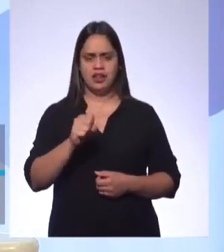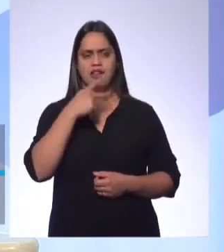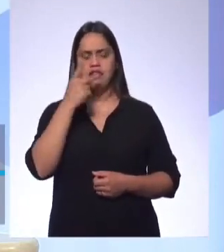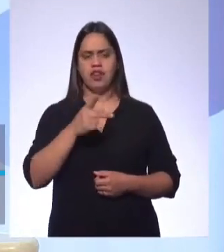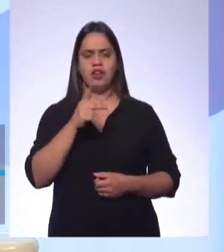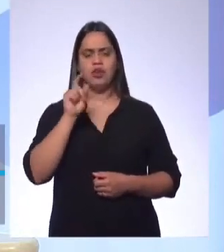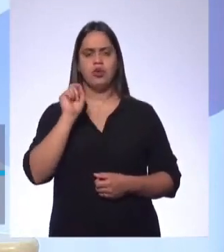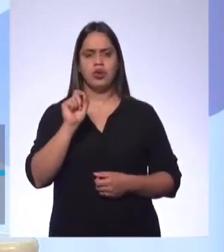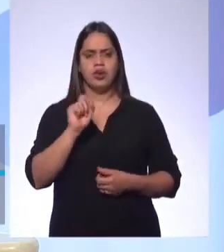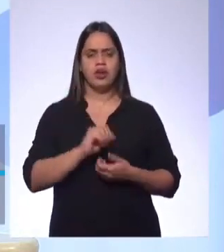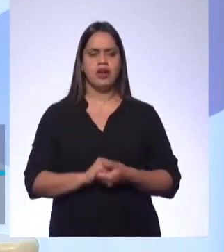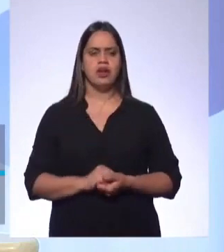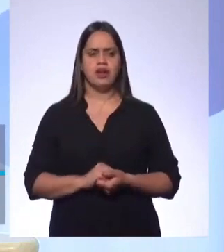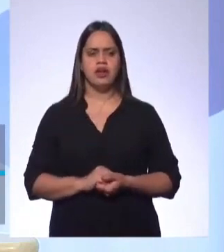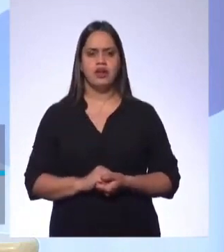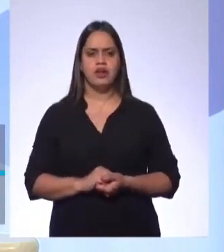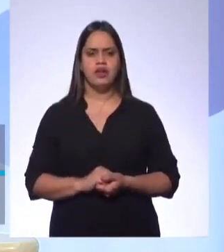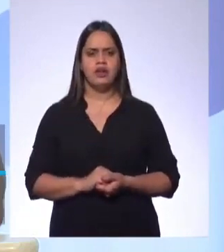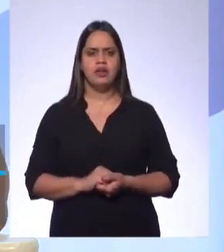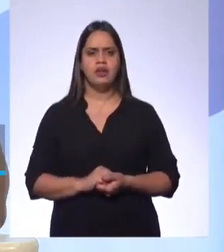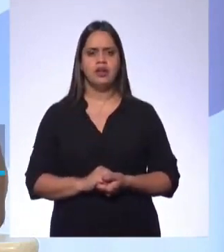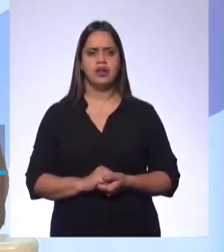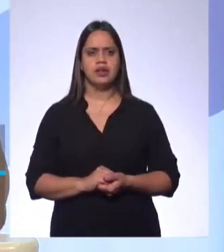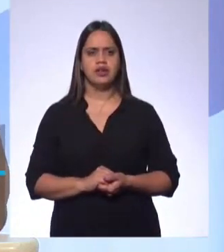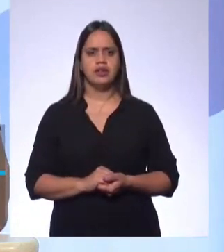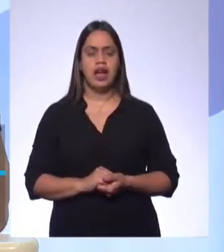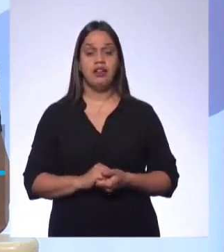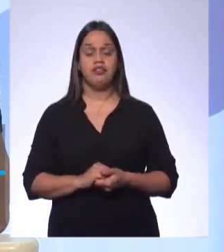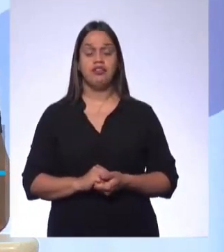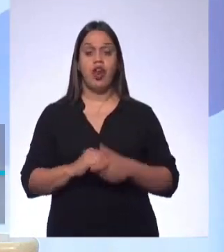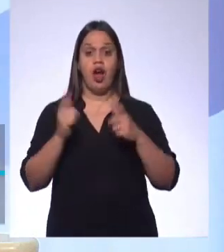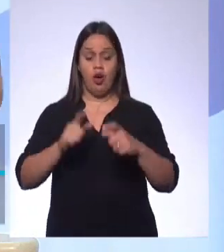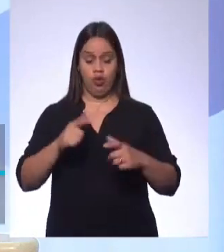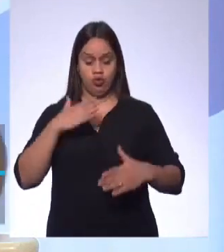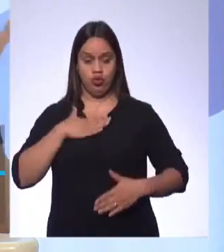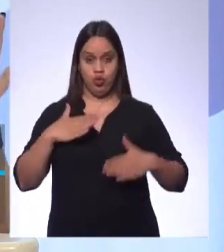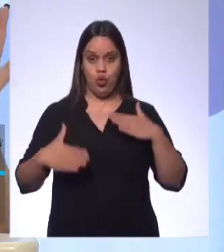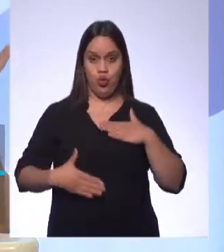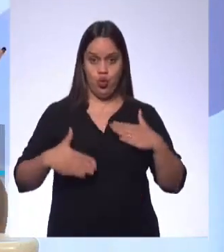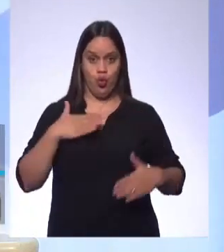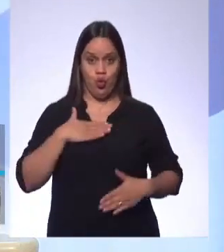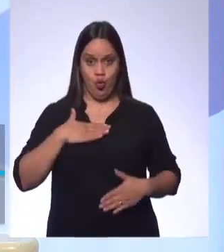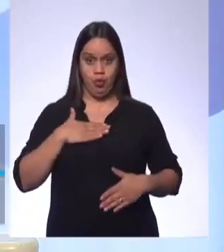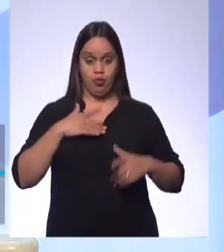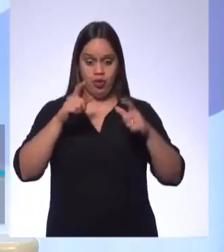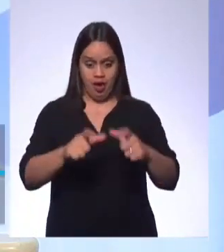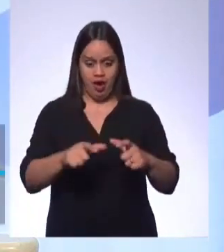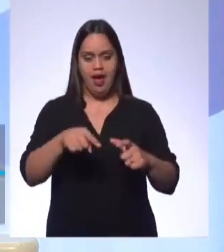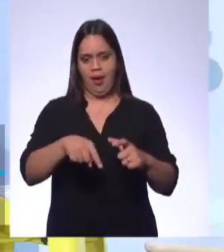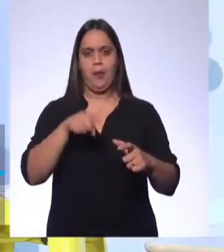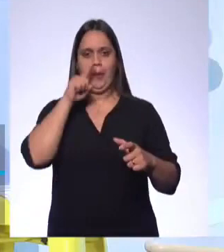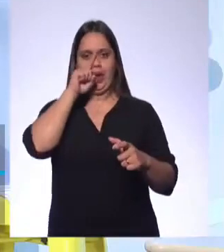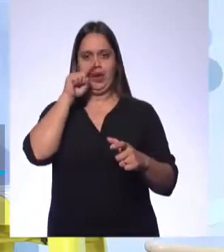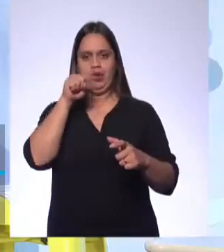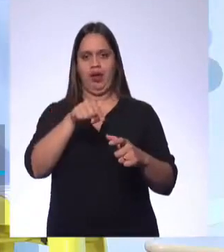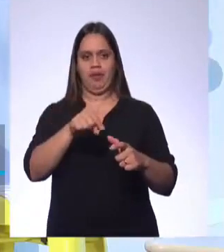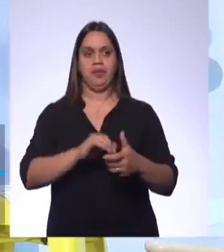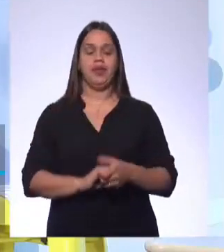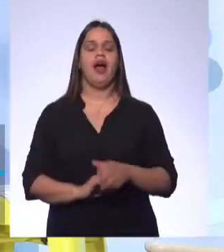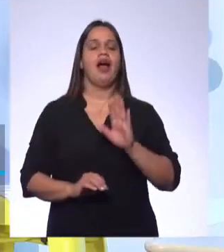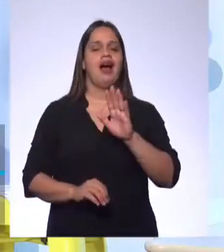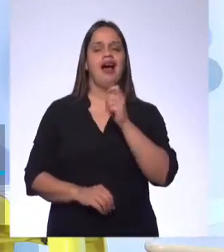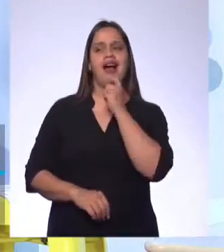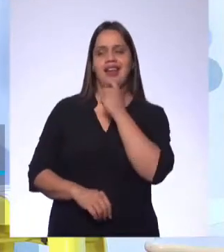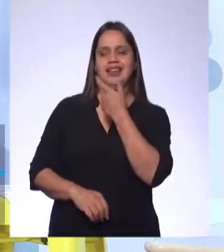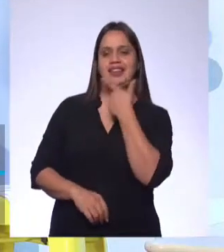perigo. Onde está o corpo é que está o perigo. É esse que é o ponto. Exatamente, mas vejam,